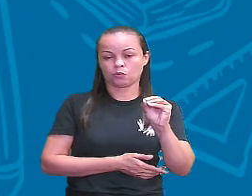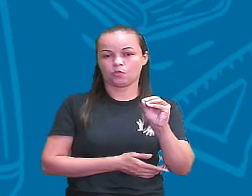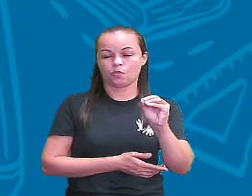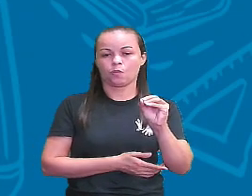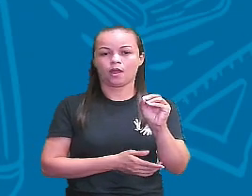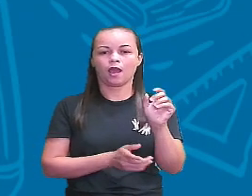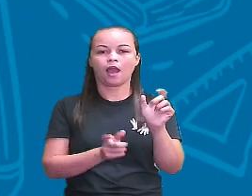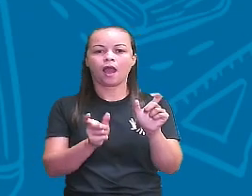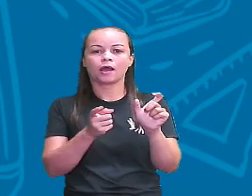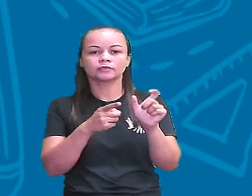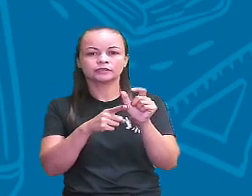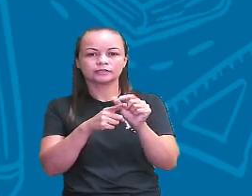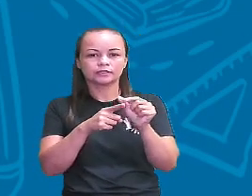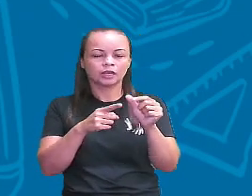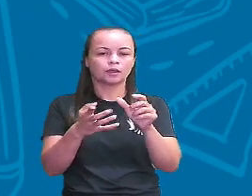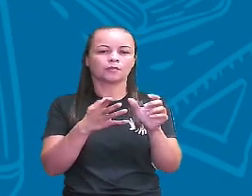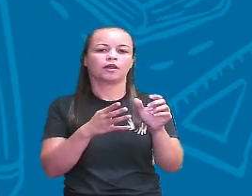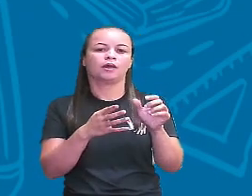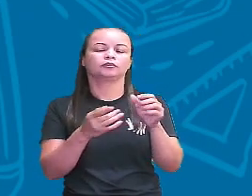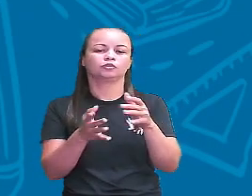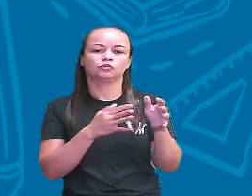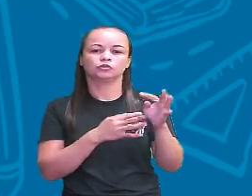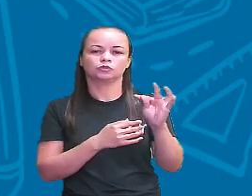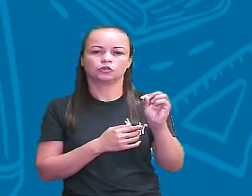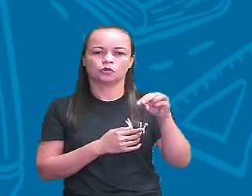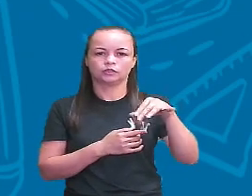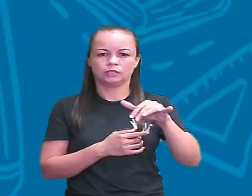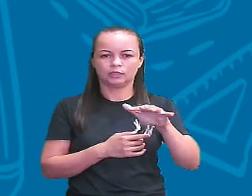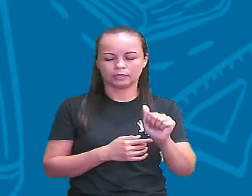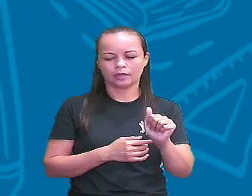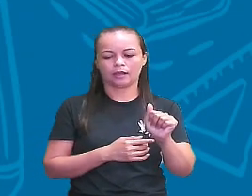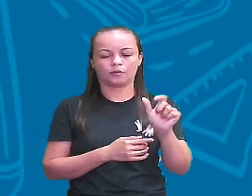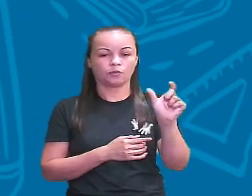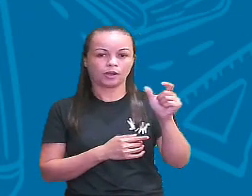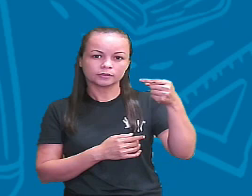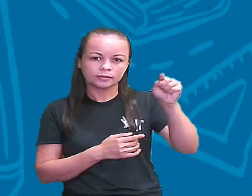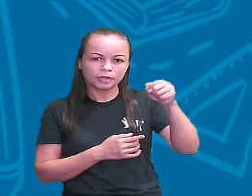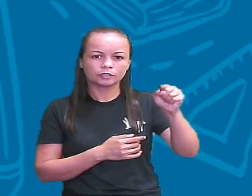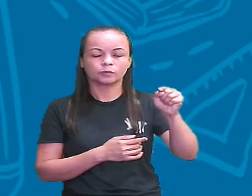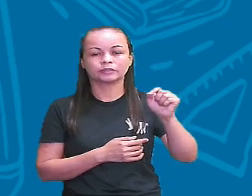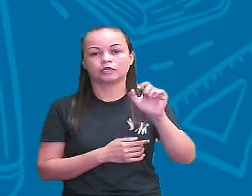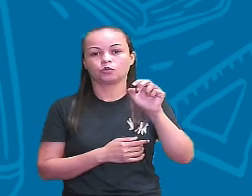acento era para estar no ni, só para consertar aqui.